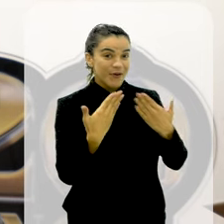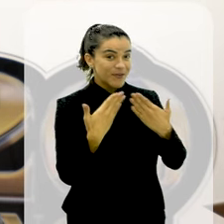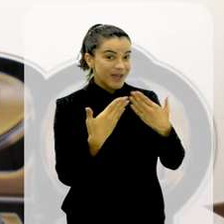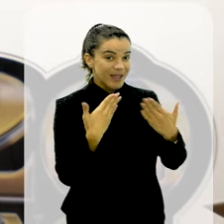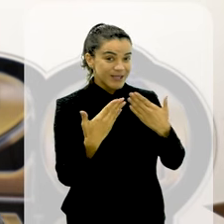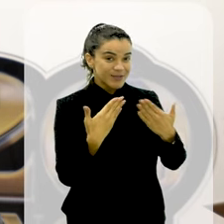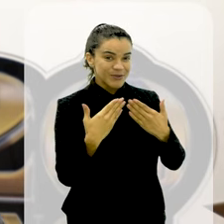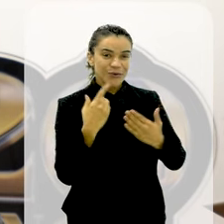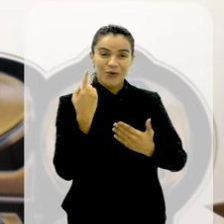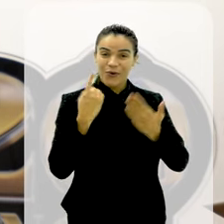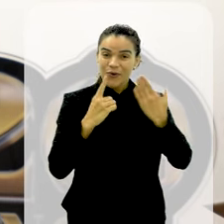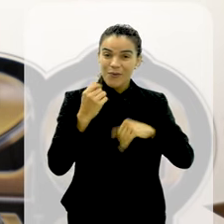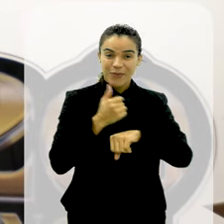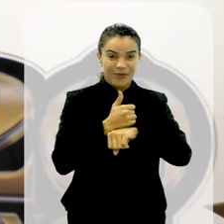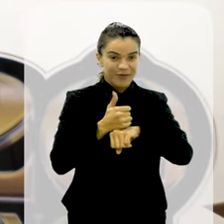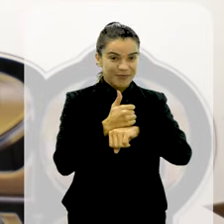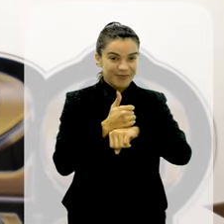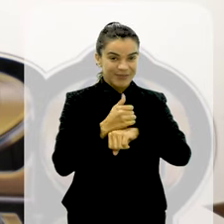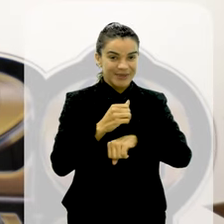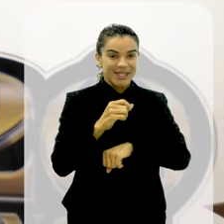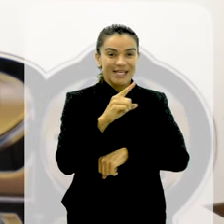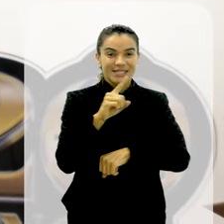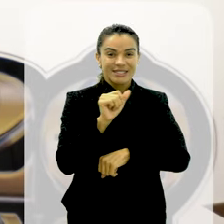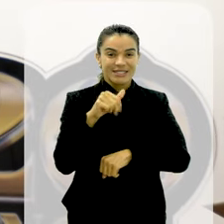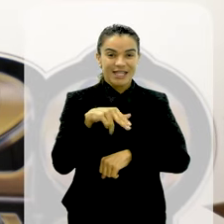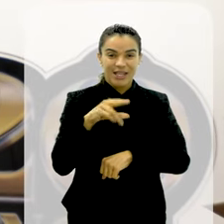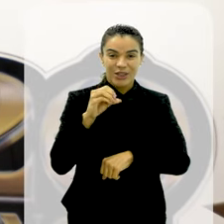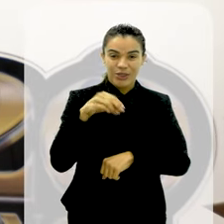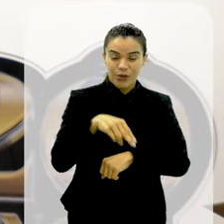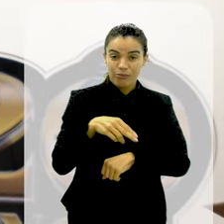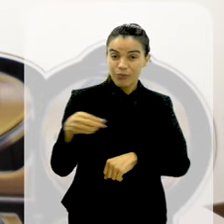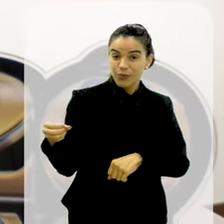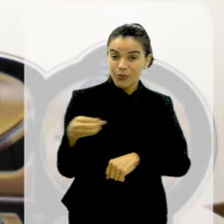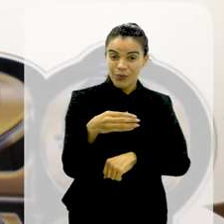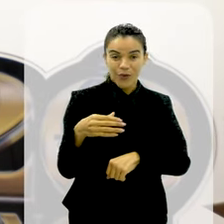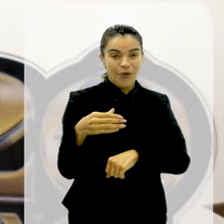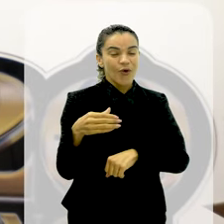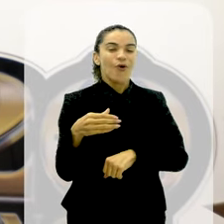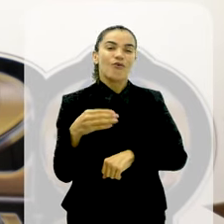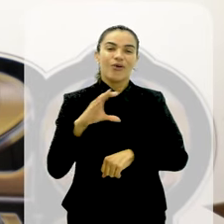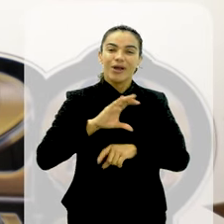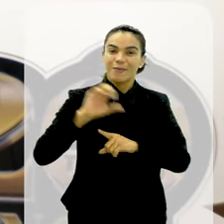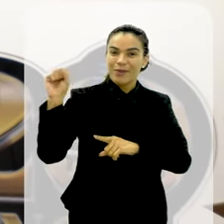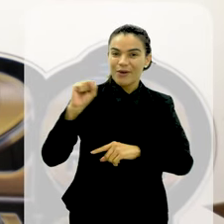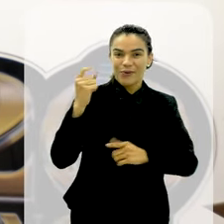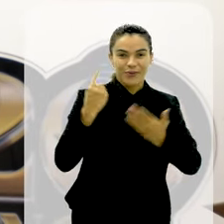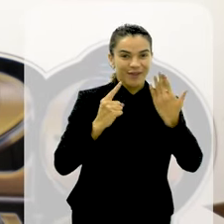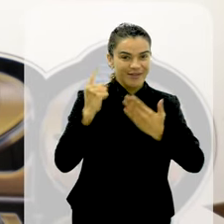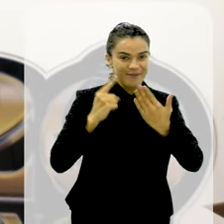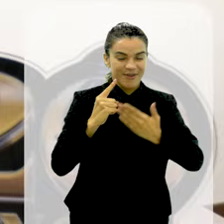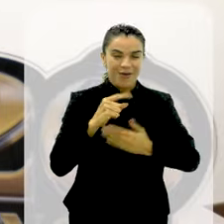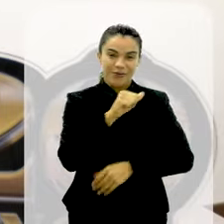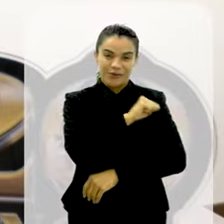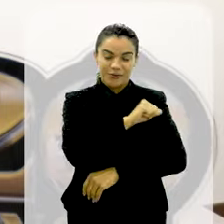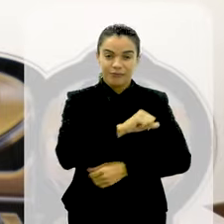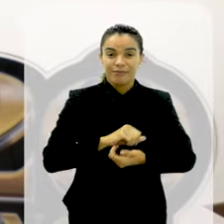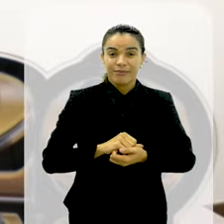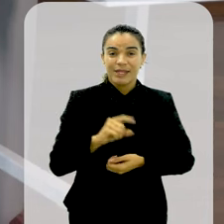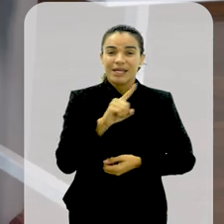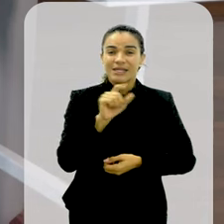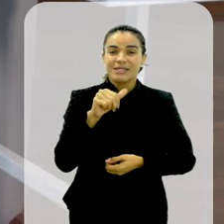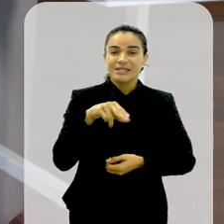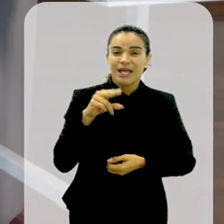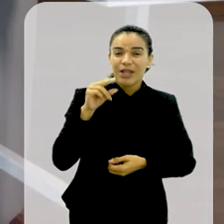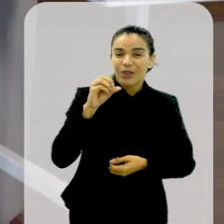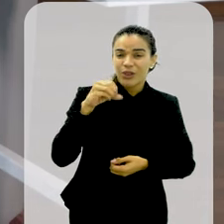Eu converso com o carnavalesco Tarcísio Zanon, atual campeão do Carnaval Carioca.